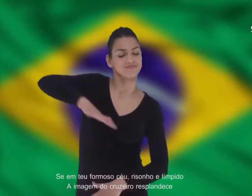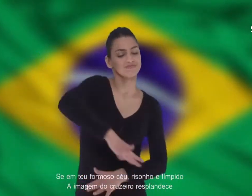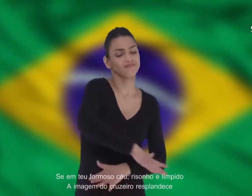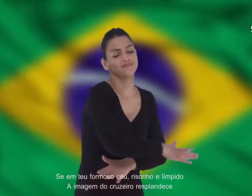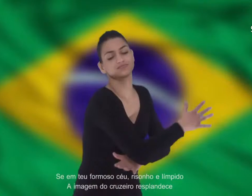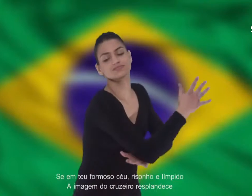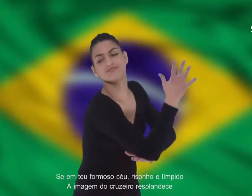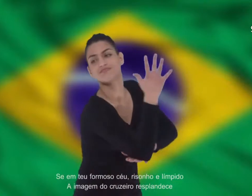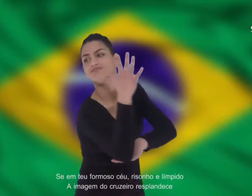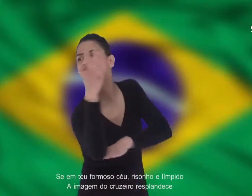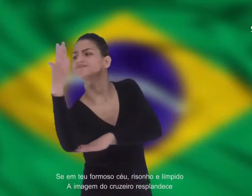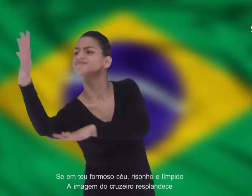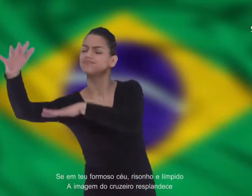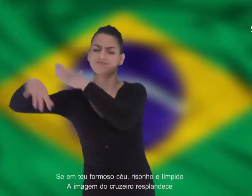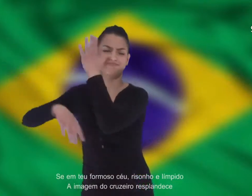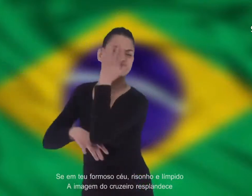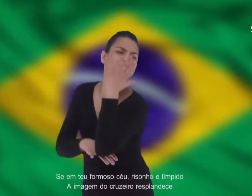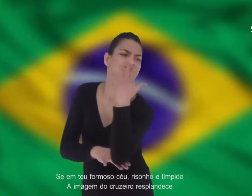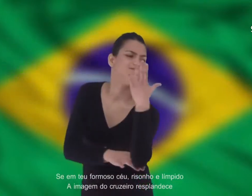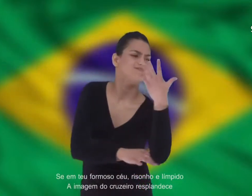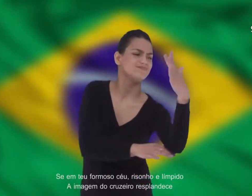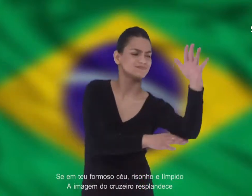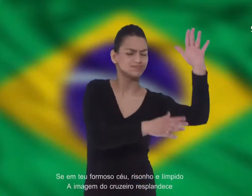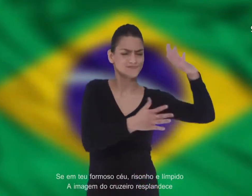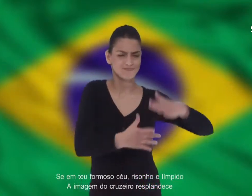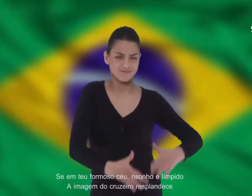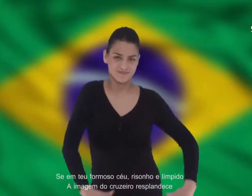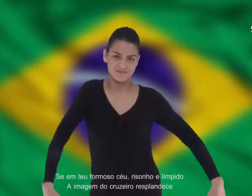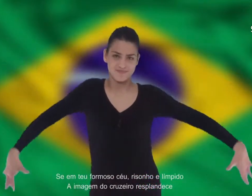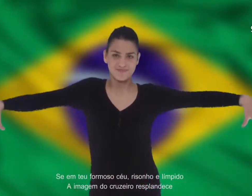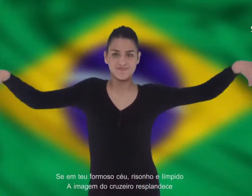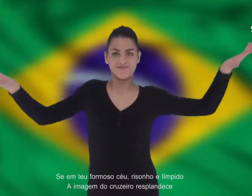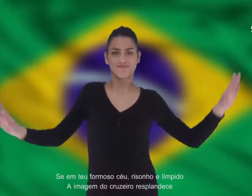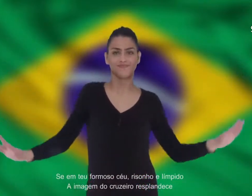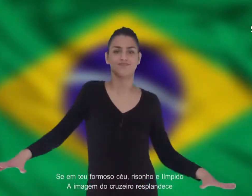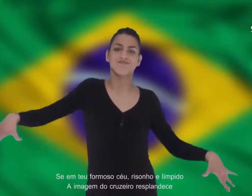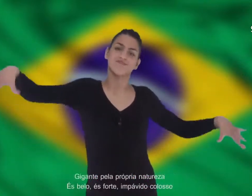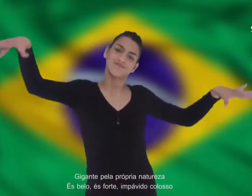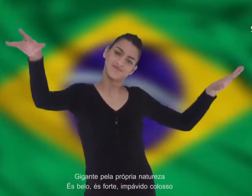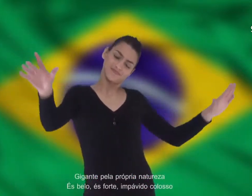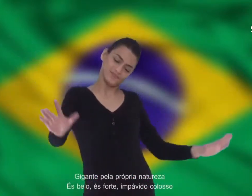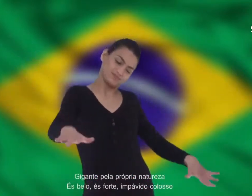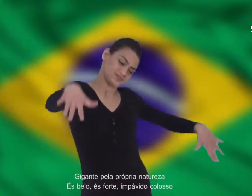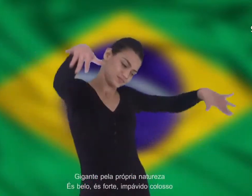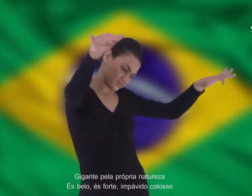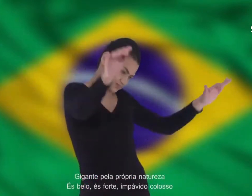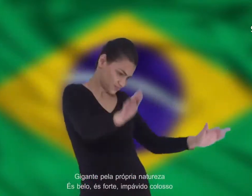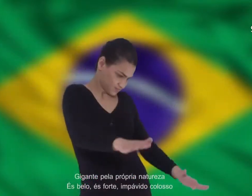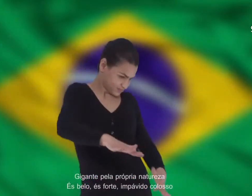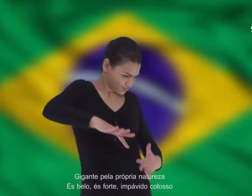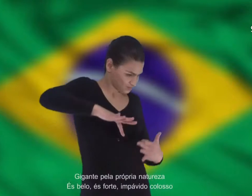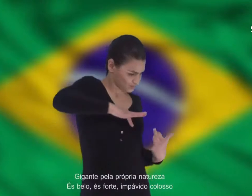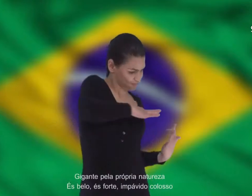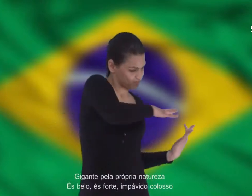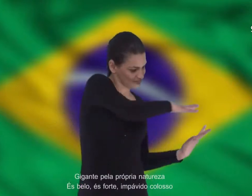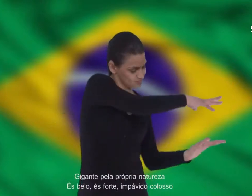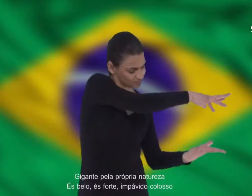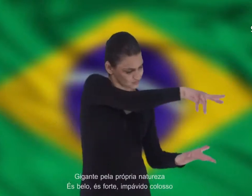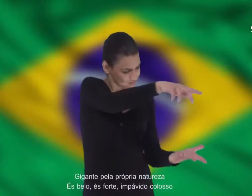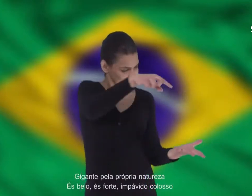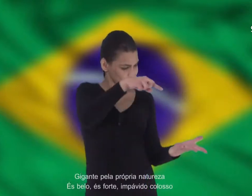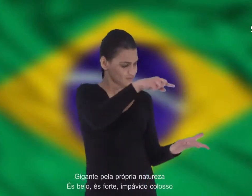bisonho e límpido, a imagem do Cruzeiro resplandece. Gigante pela